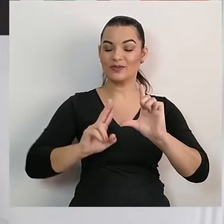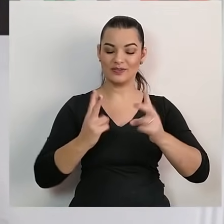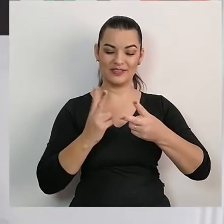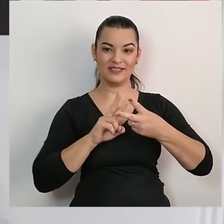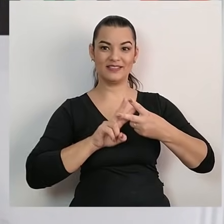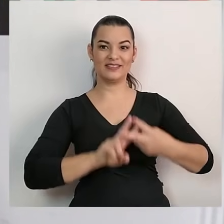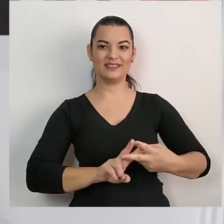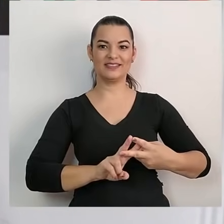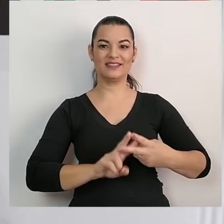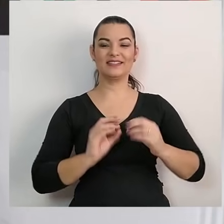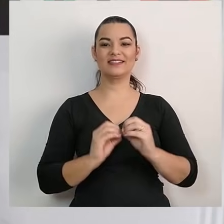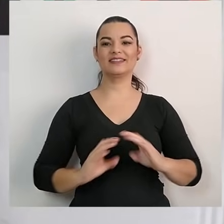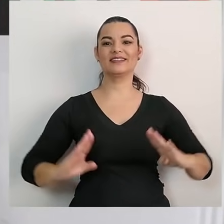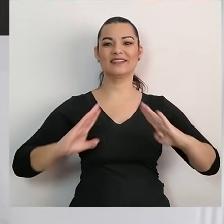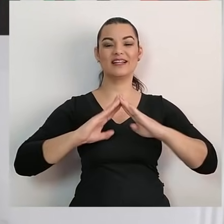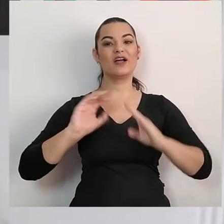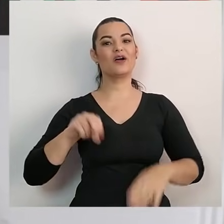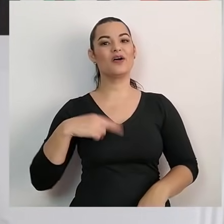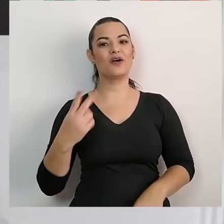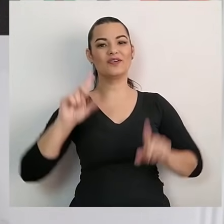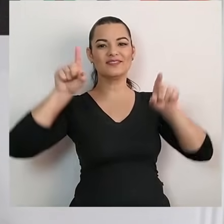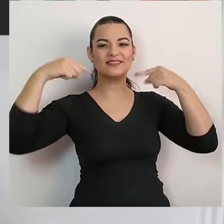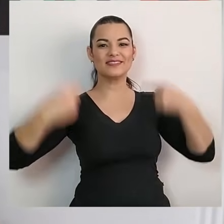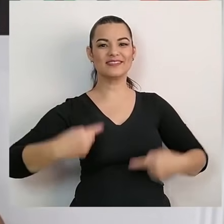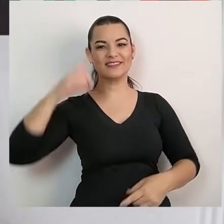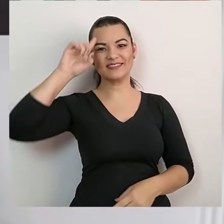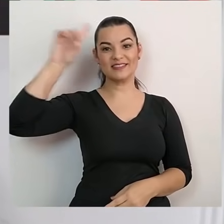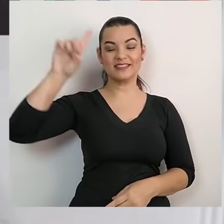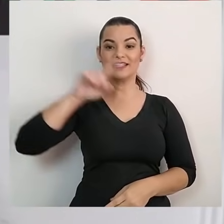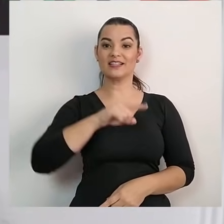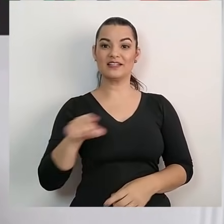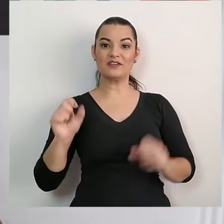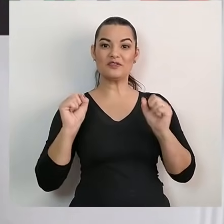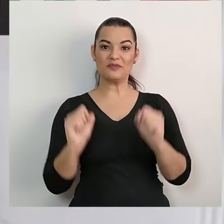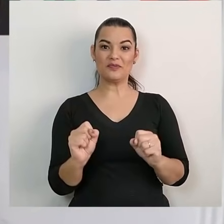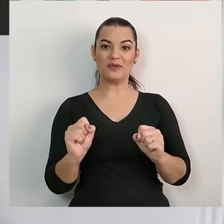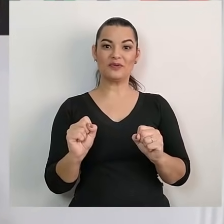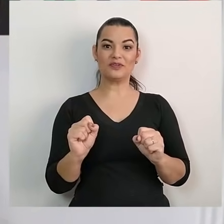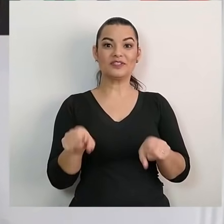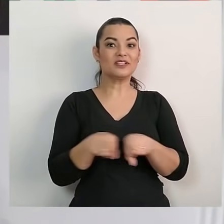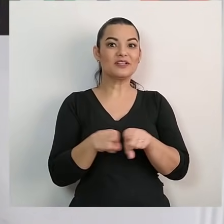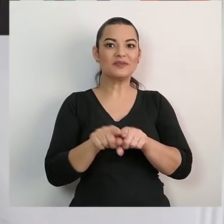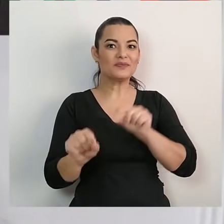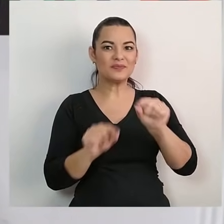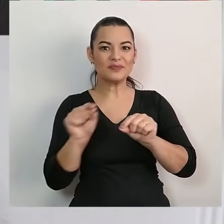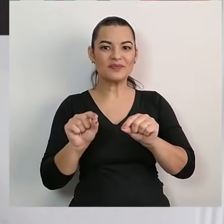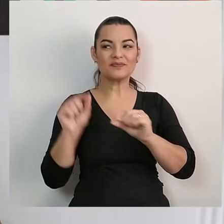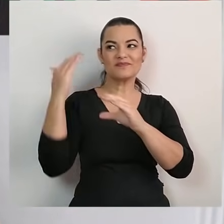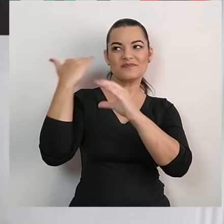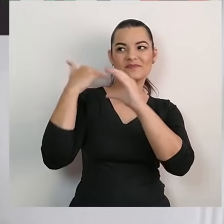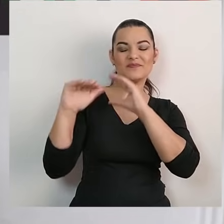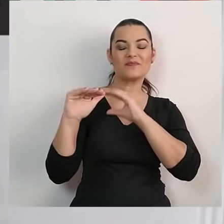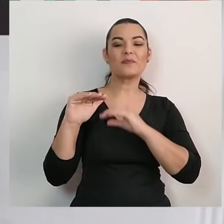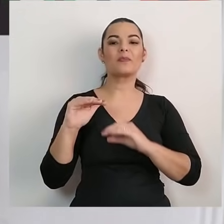em Casa ou Desafio do Dia. E você pode também mandar para o e-mail